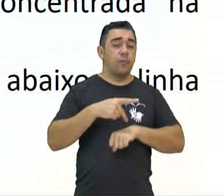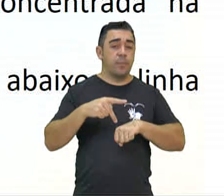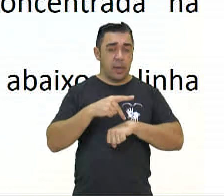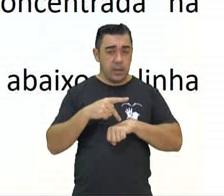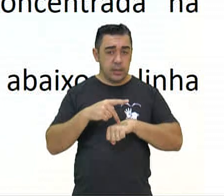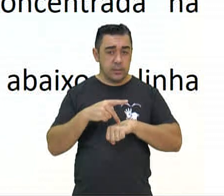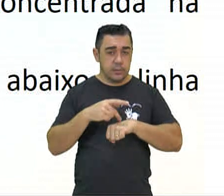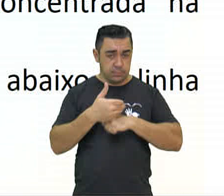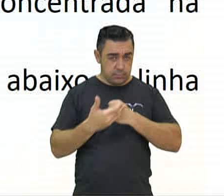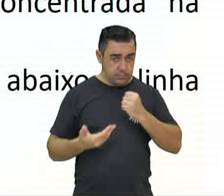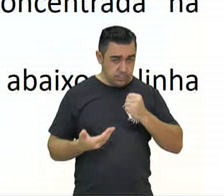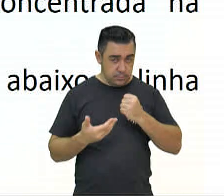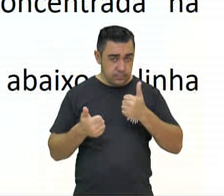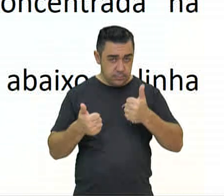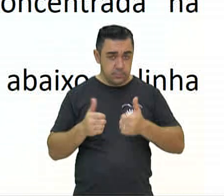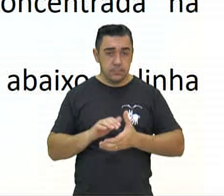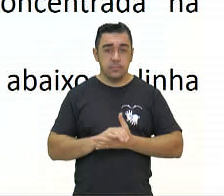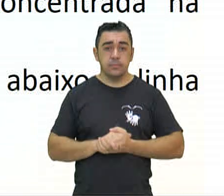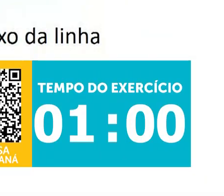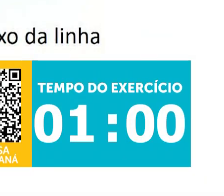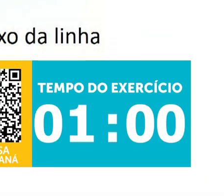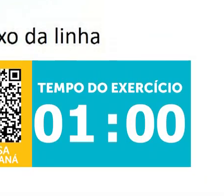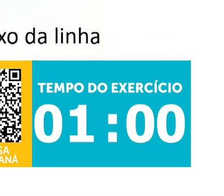ou estado.